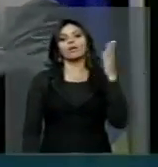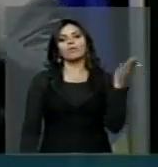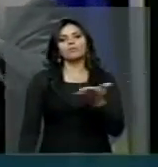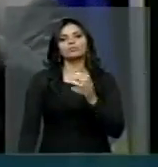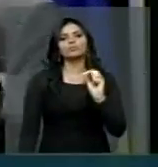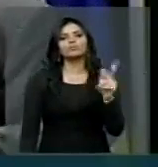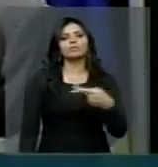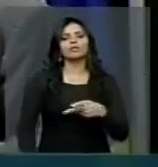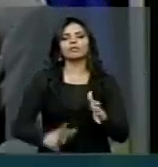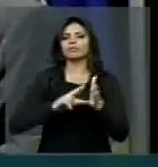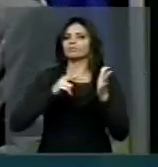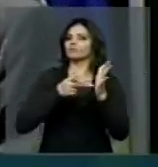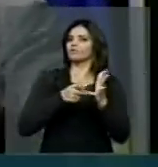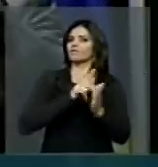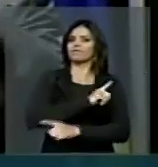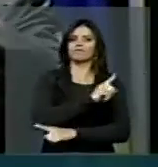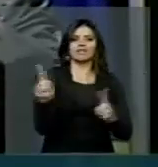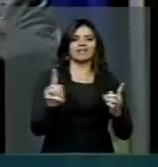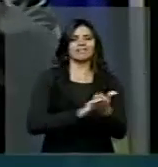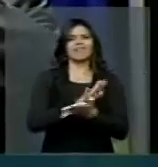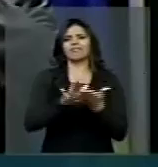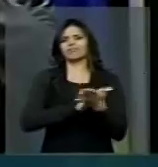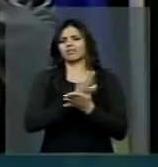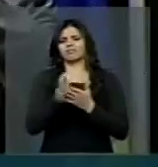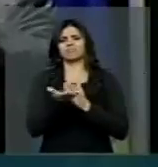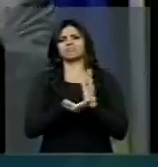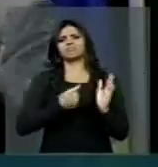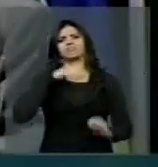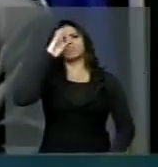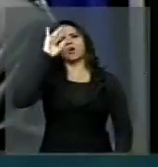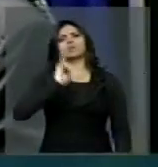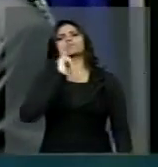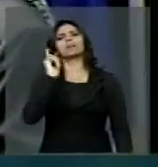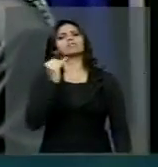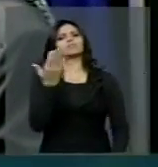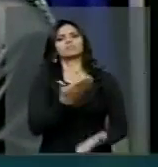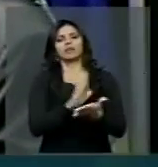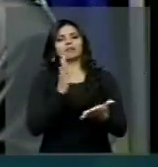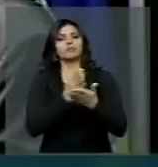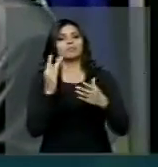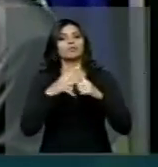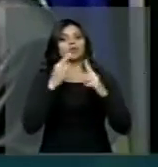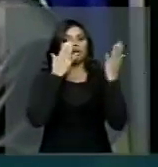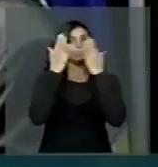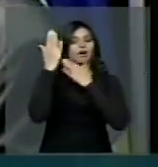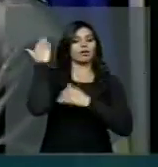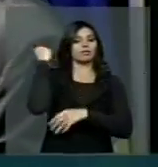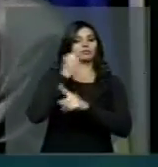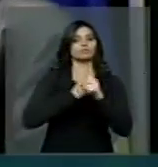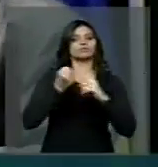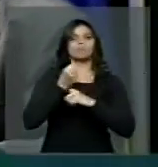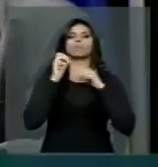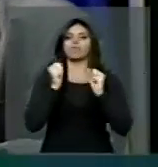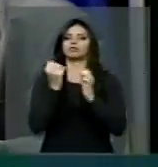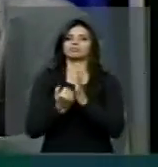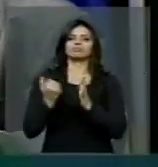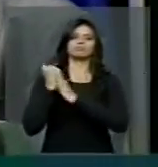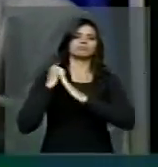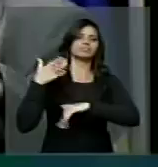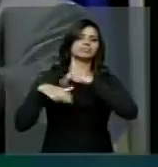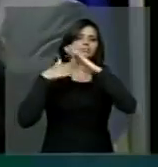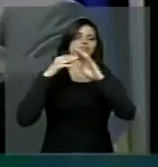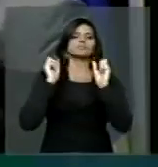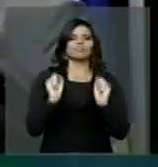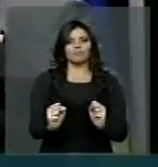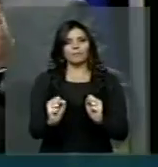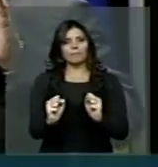isso não significa nada de fundamental em relação a que a sociedade pode avançar.